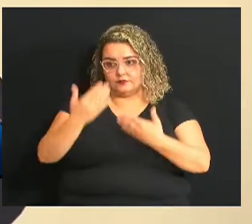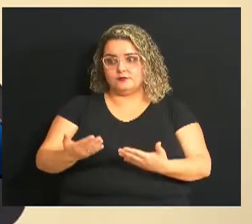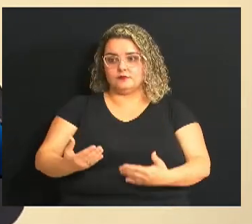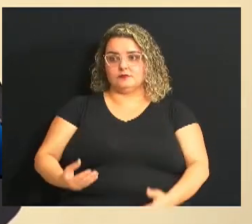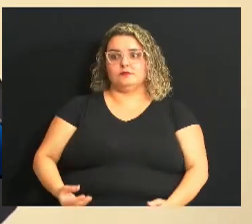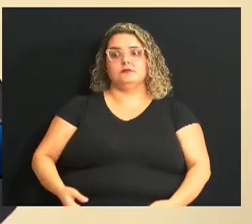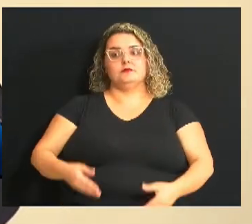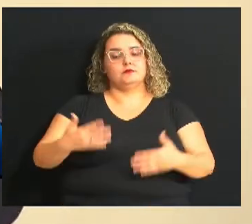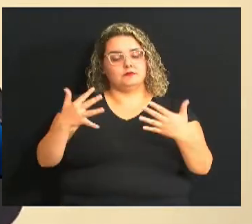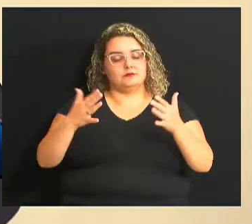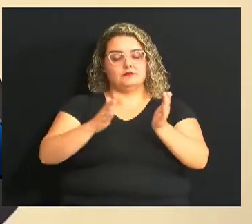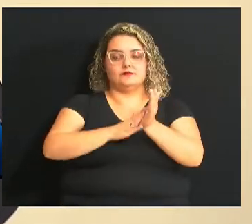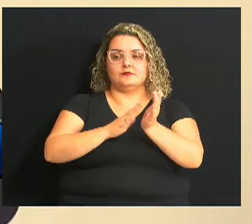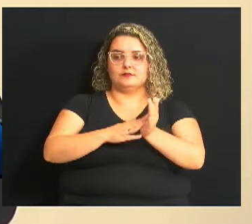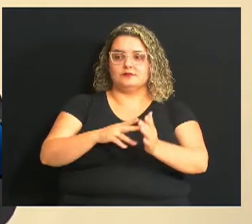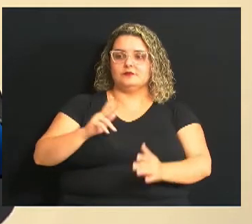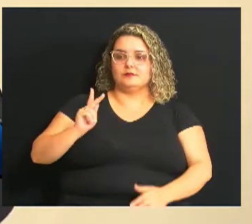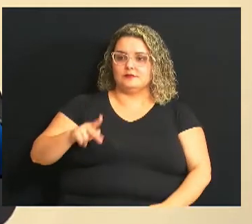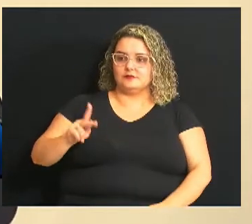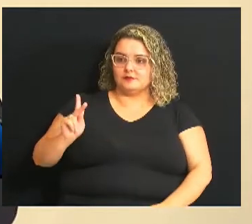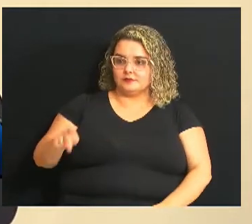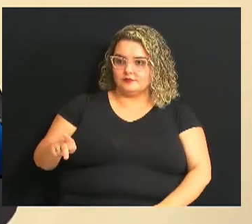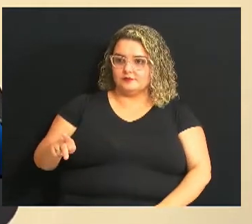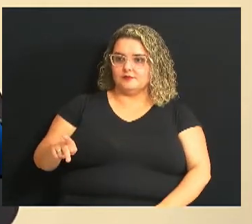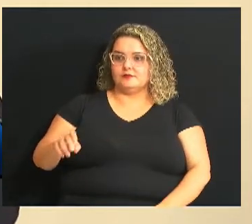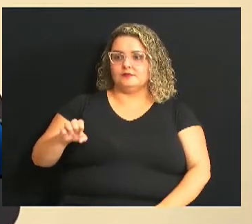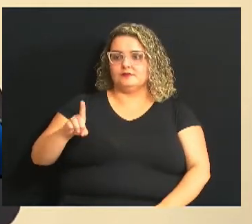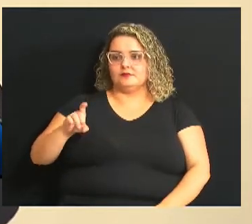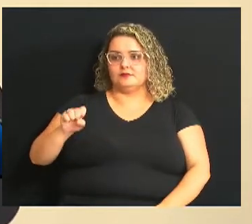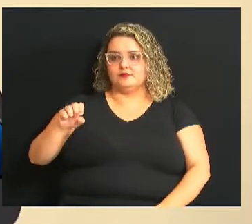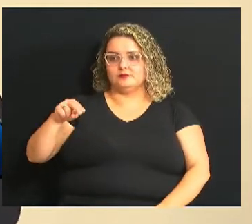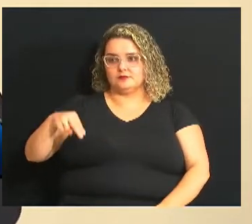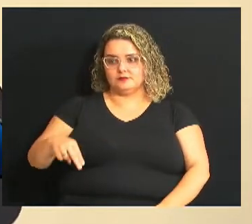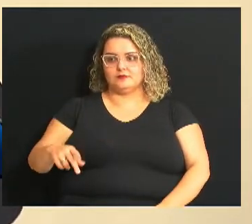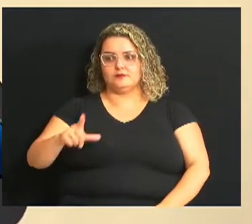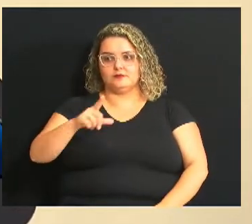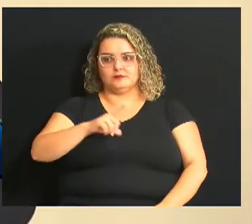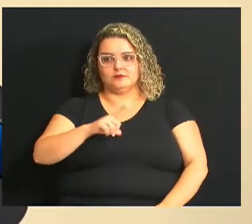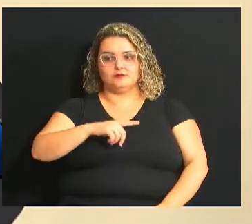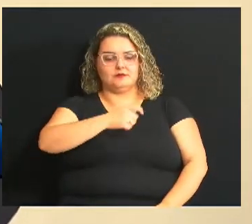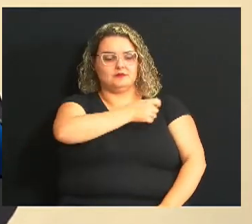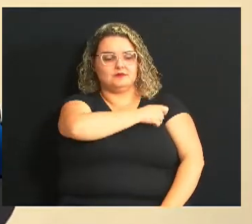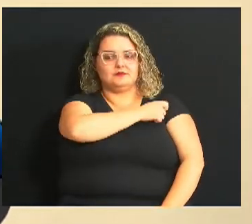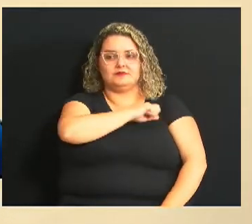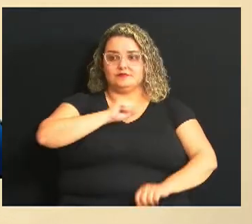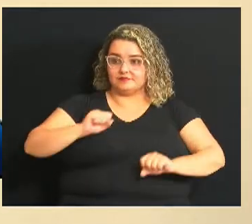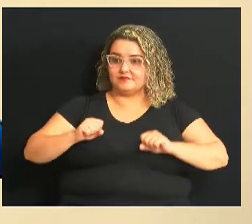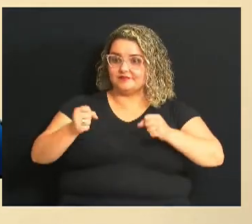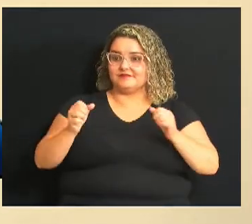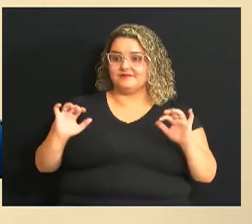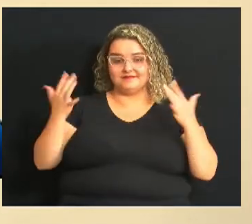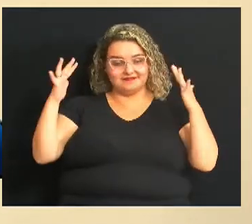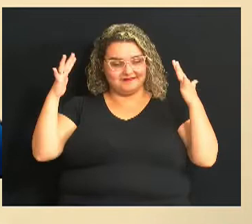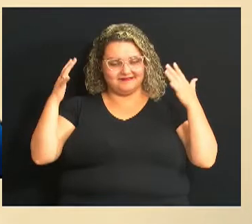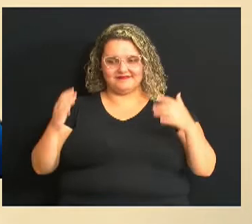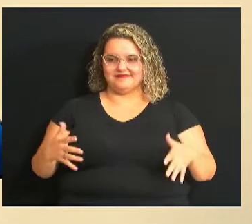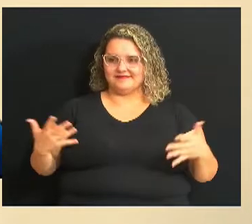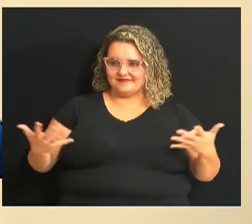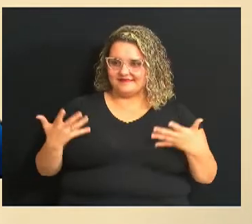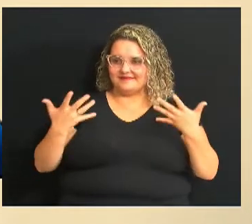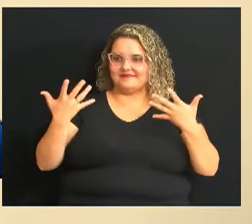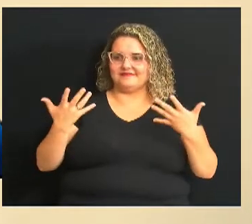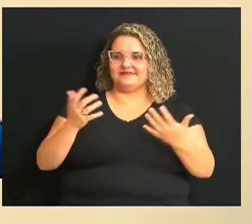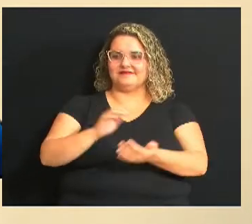professor Edson, que estão aqui acompanhando ele, né? E são, assim, bem aguerridos, festivos, né?